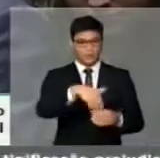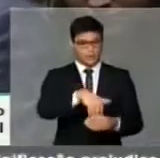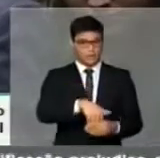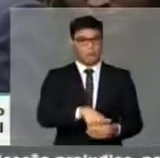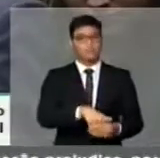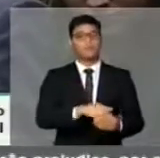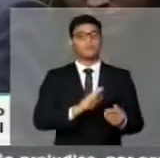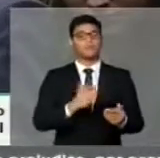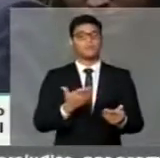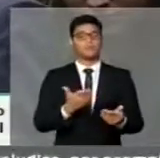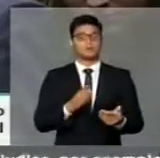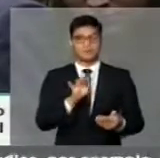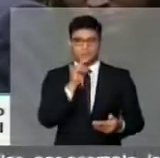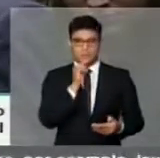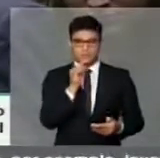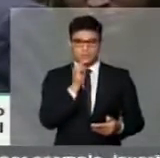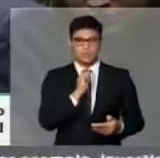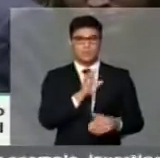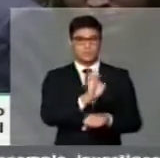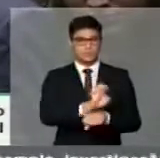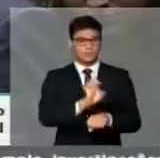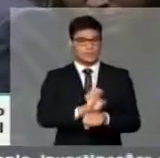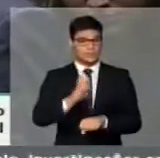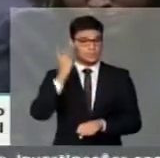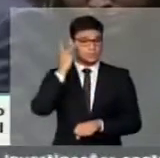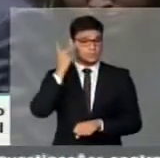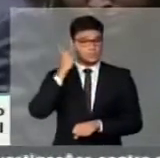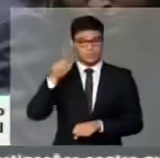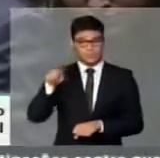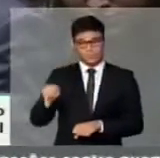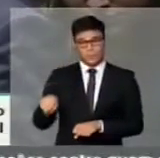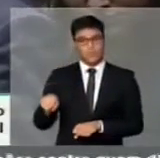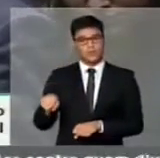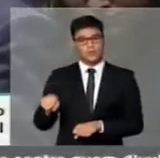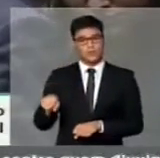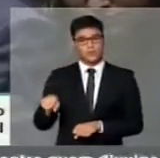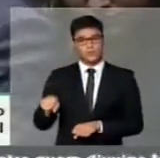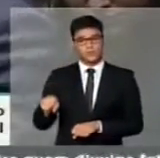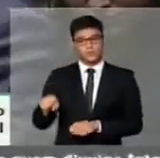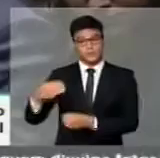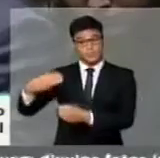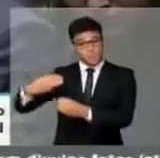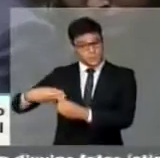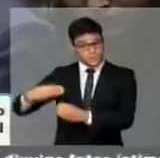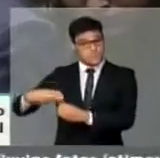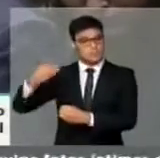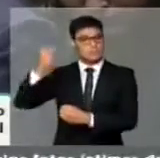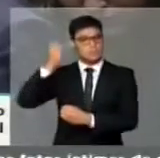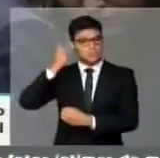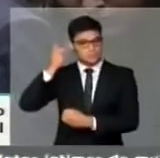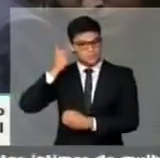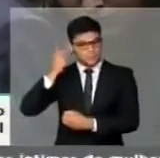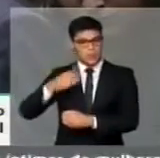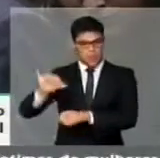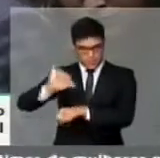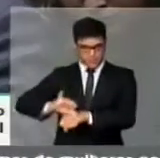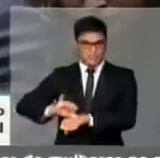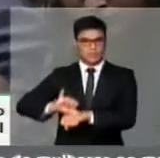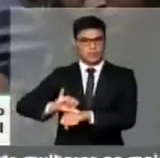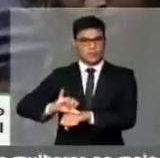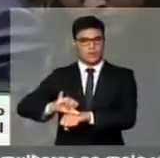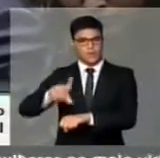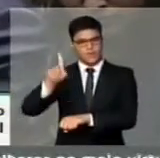O exemplo do estado de São Paulo, mais especificamente do município de São Paulo, da capital,